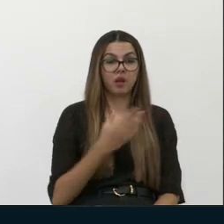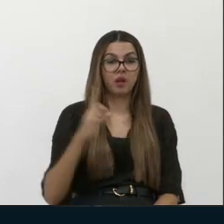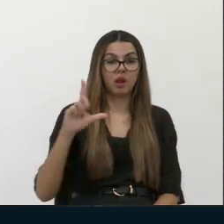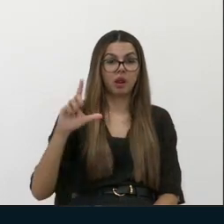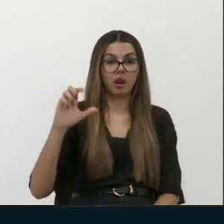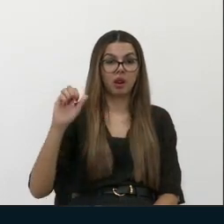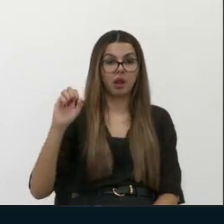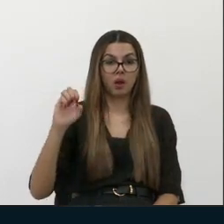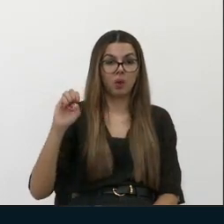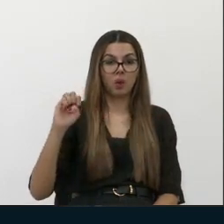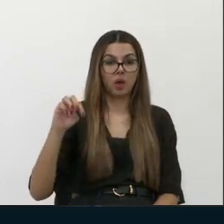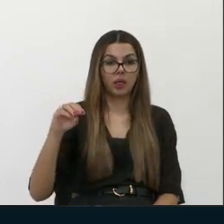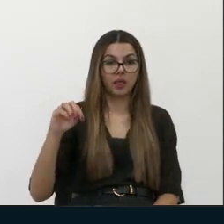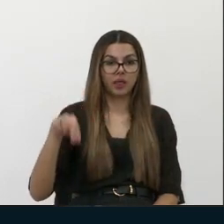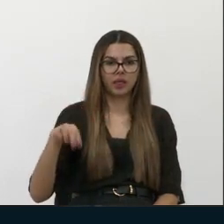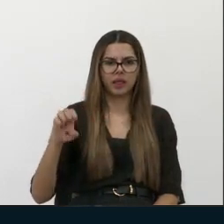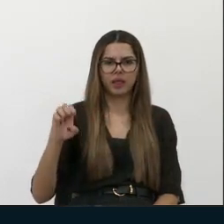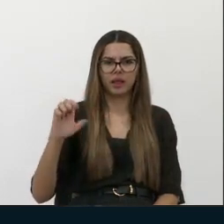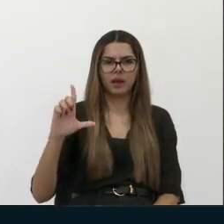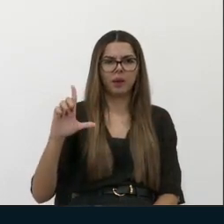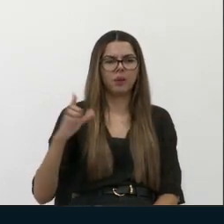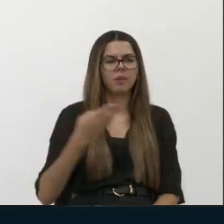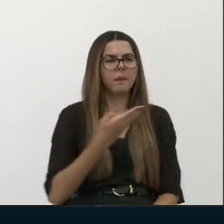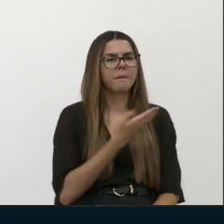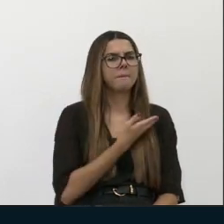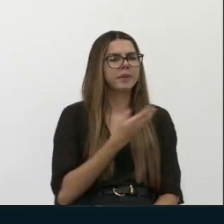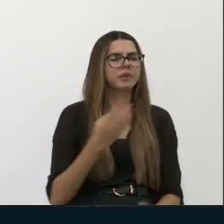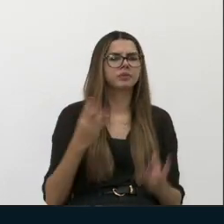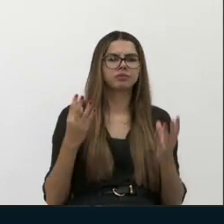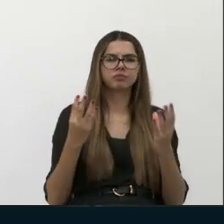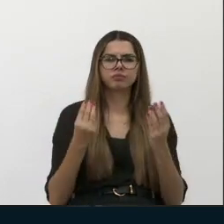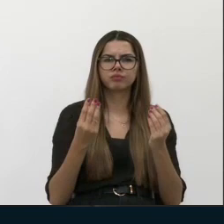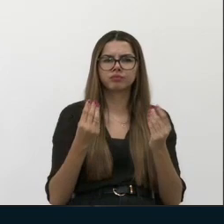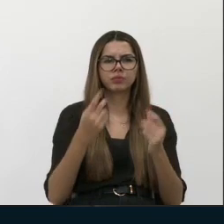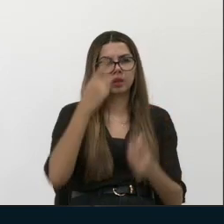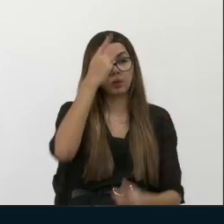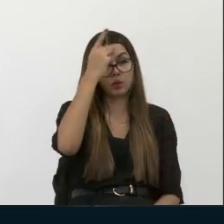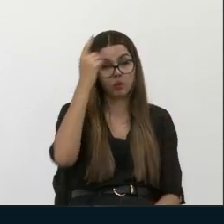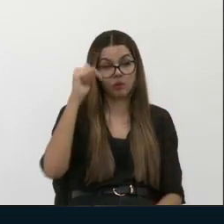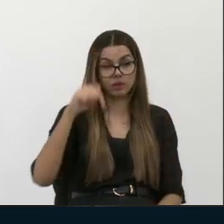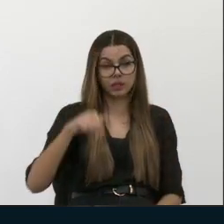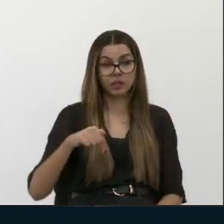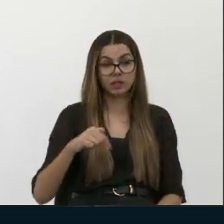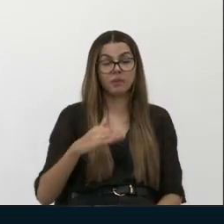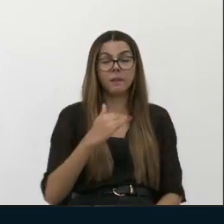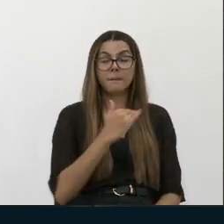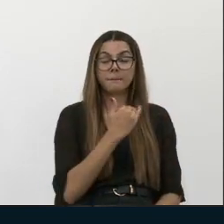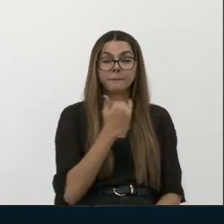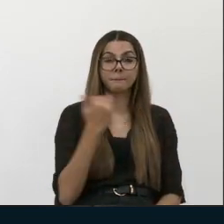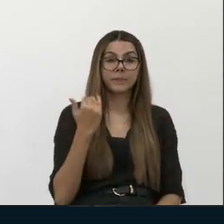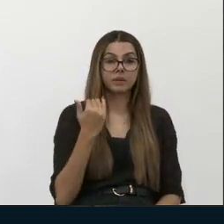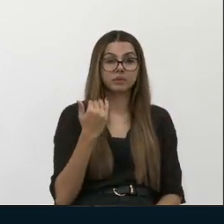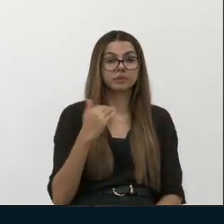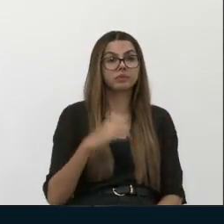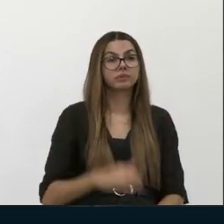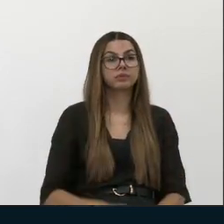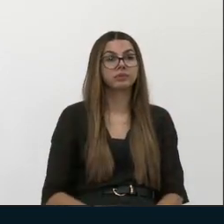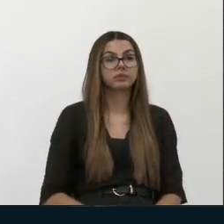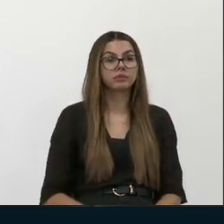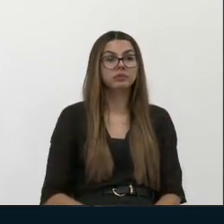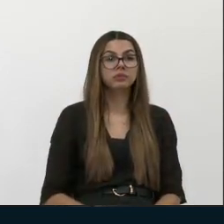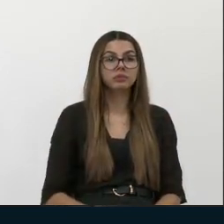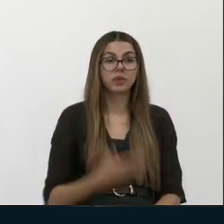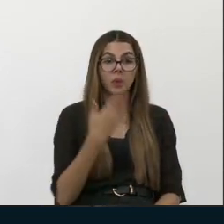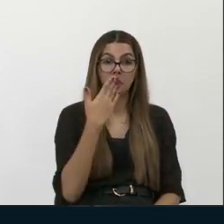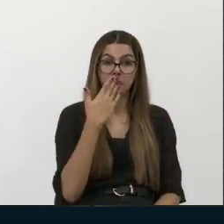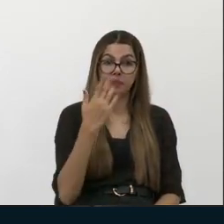amigo meu, amigo de muita gente aqui e dessa casa, faleceu. E peço a ele